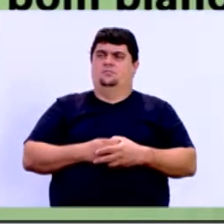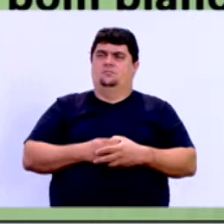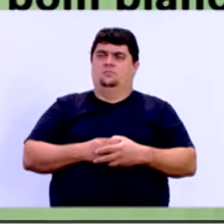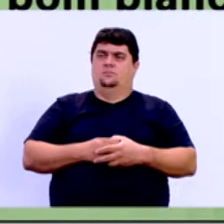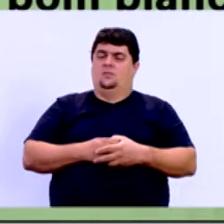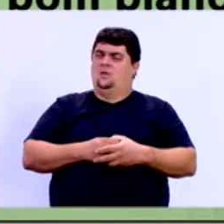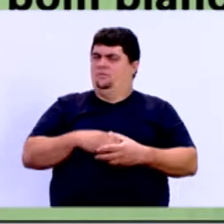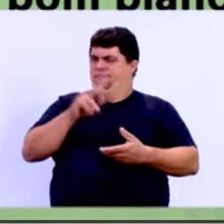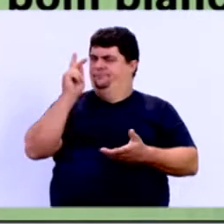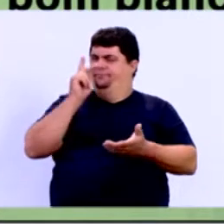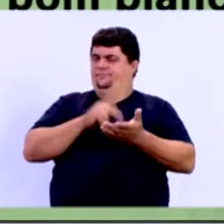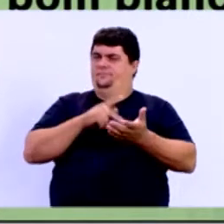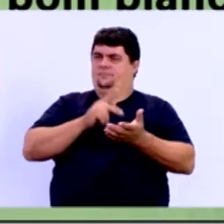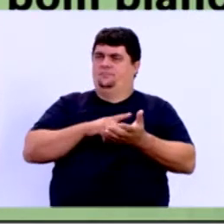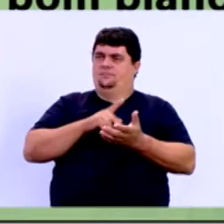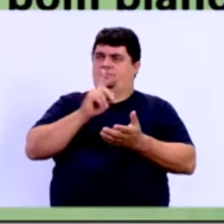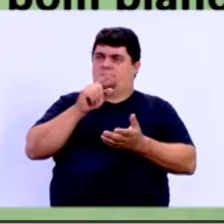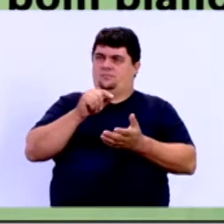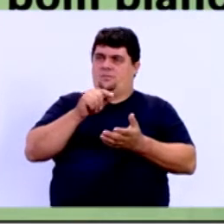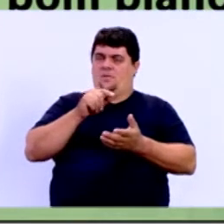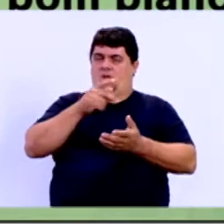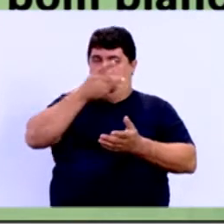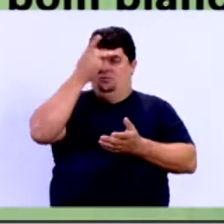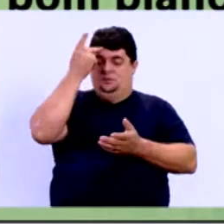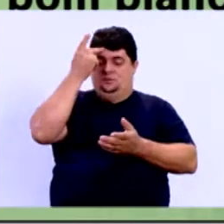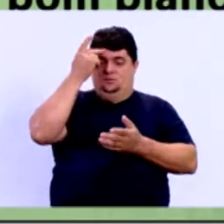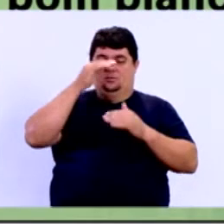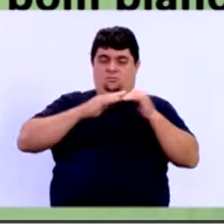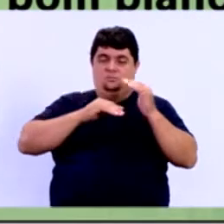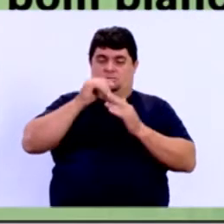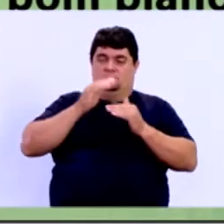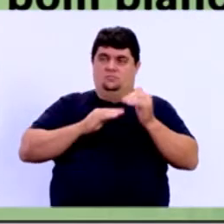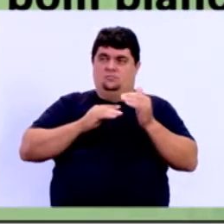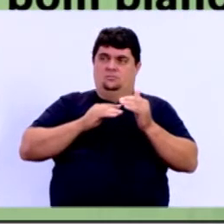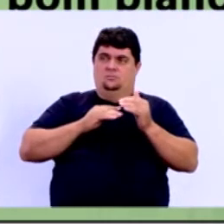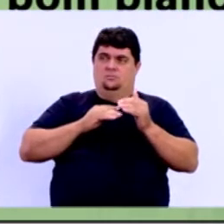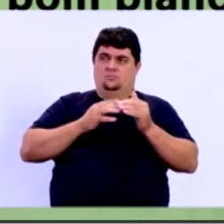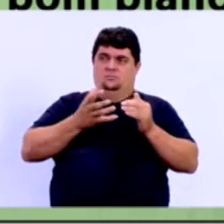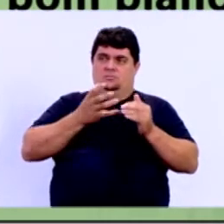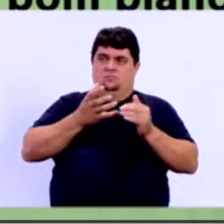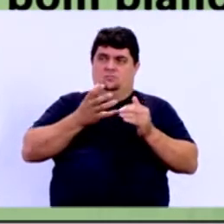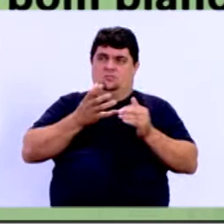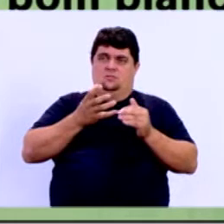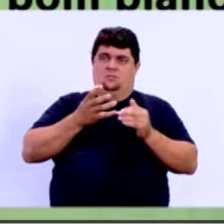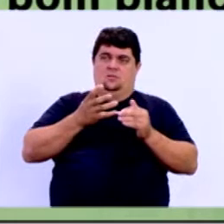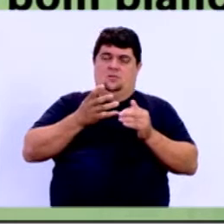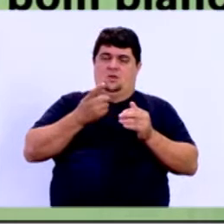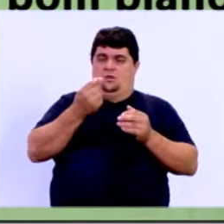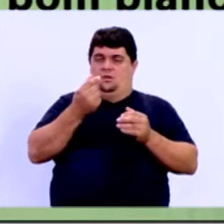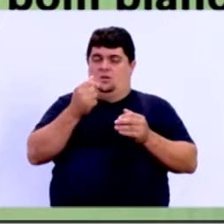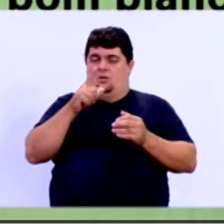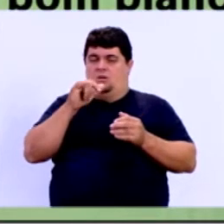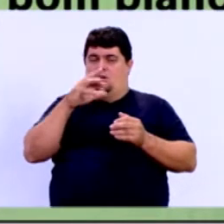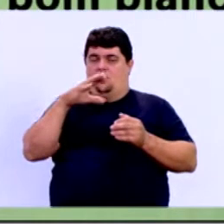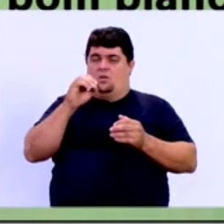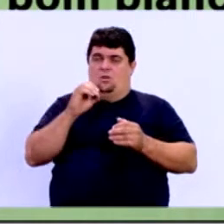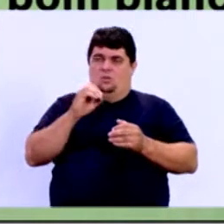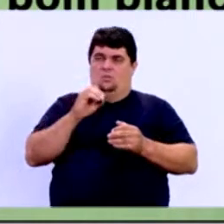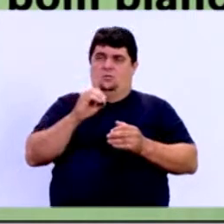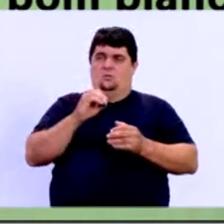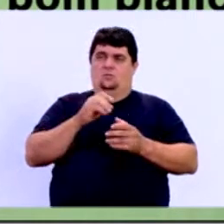na prática, é quando os vendedores, né, com a intenção de obter